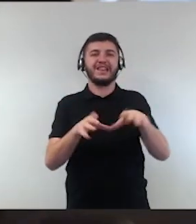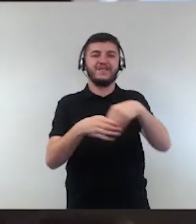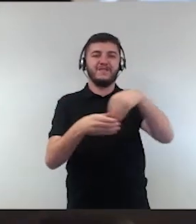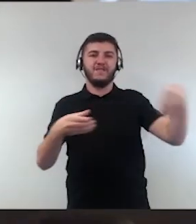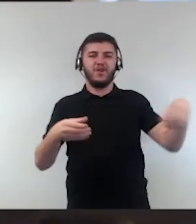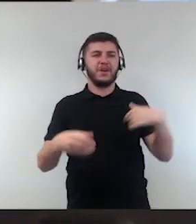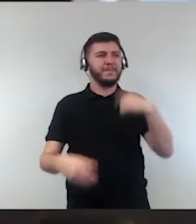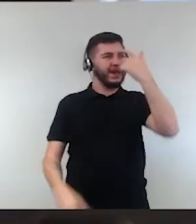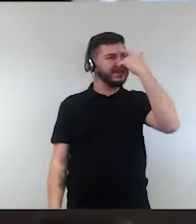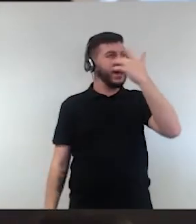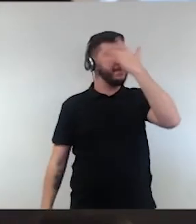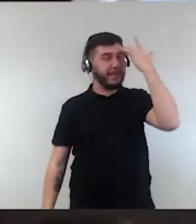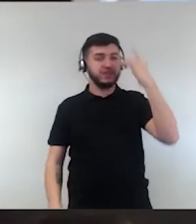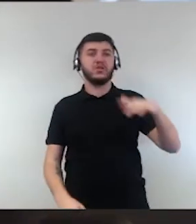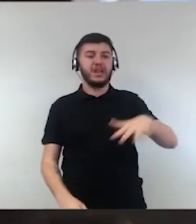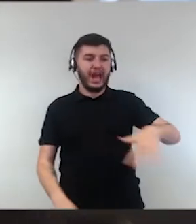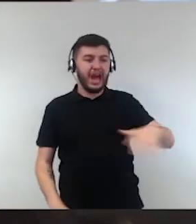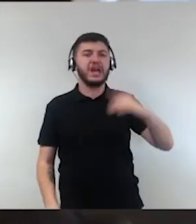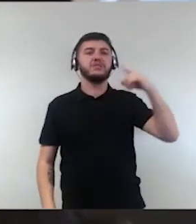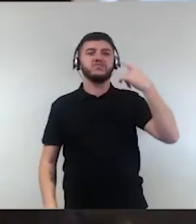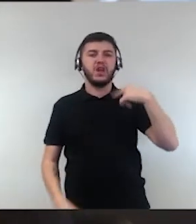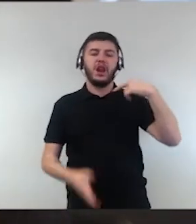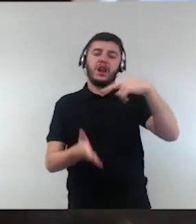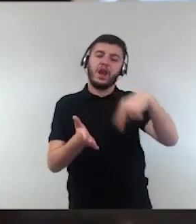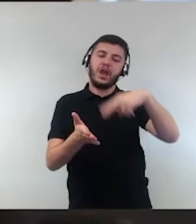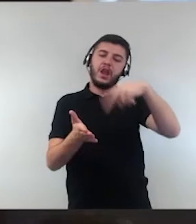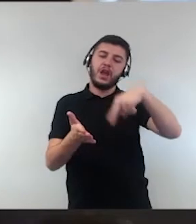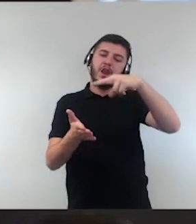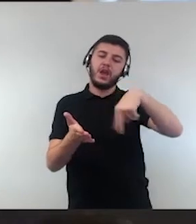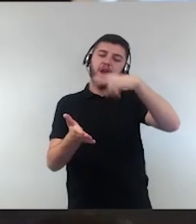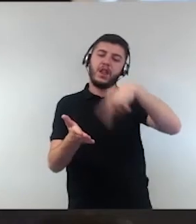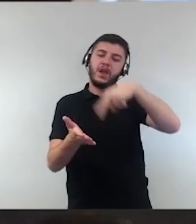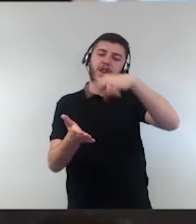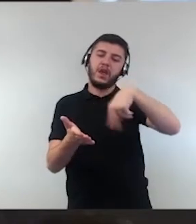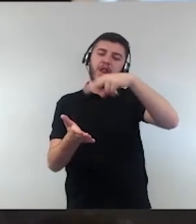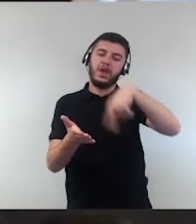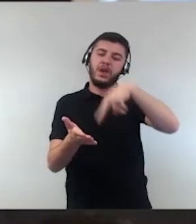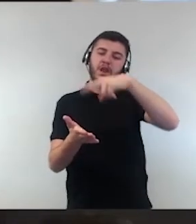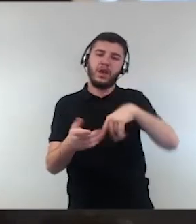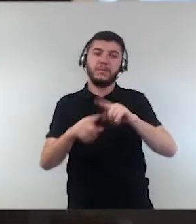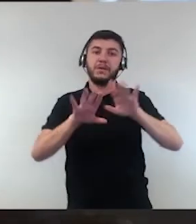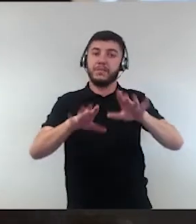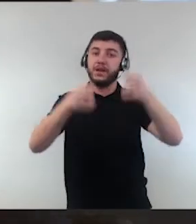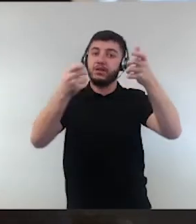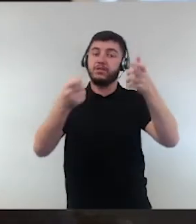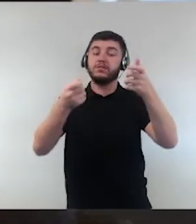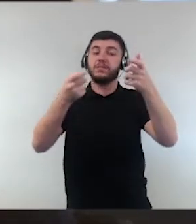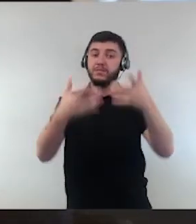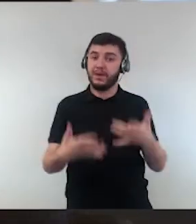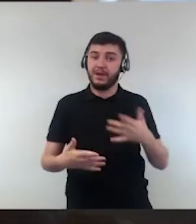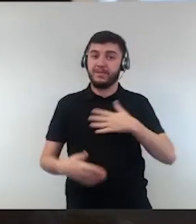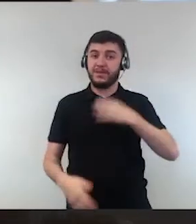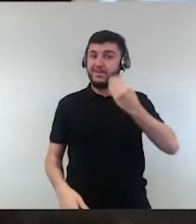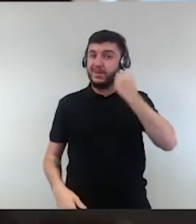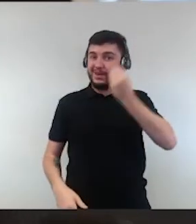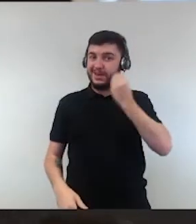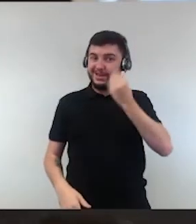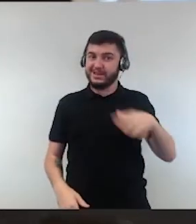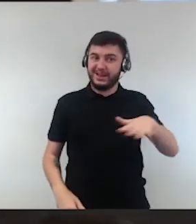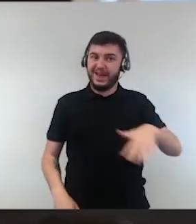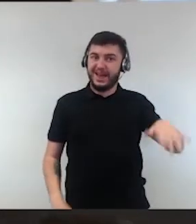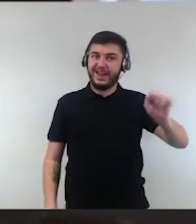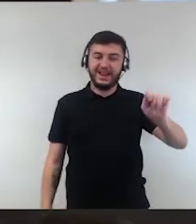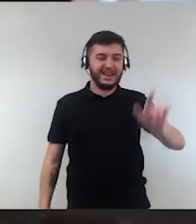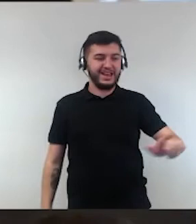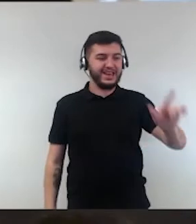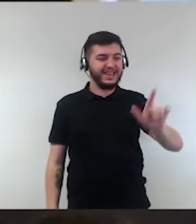muito, né? Tem essa impressão. Então, quando eu vou conversar até sobre a minha própria experiência com a literatura, é